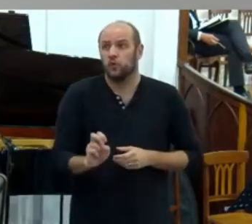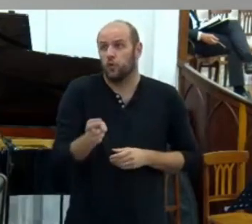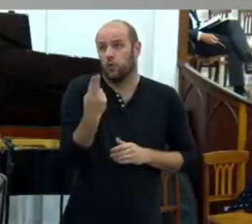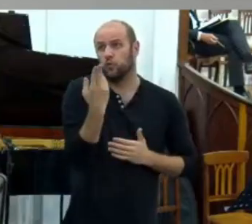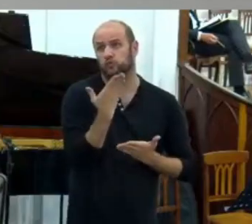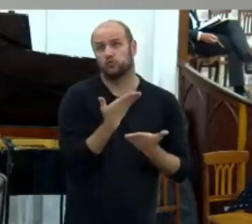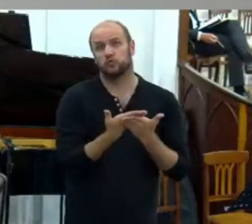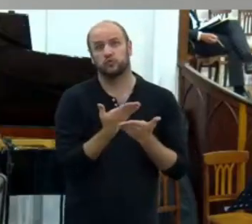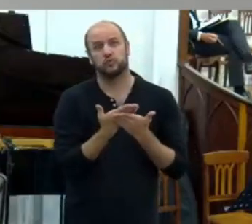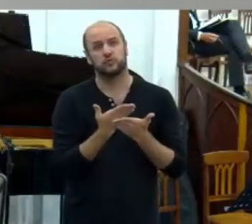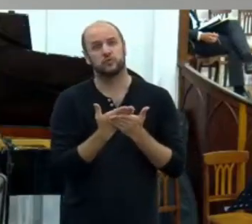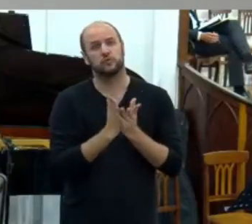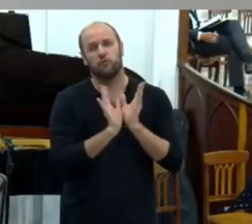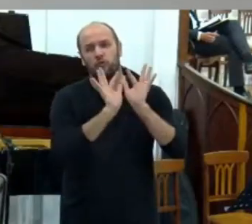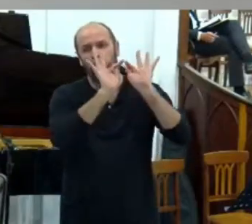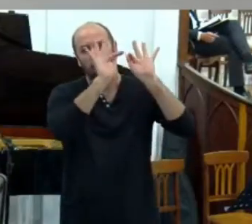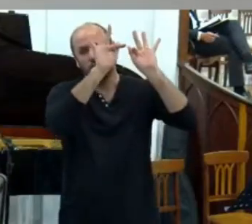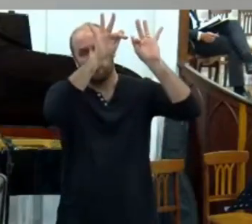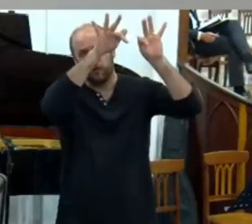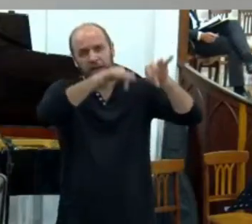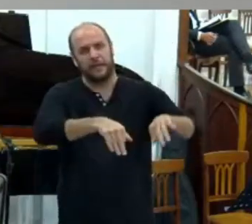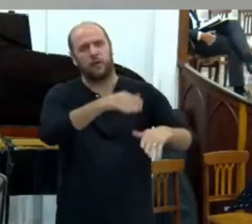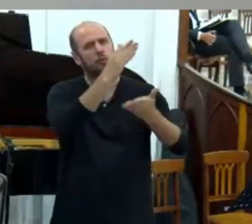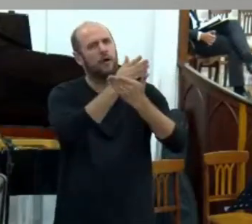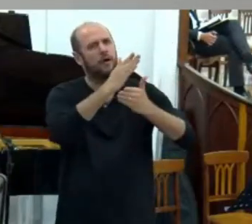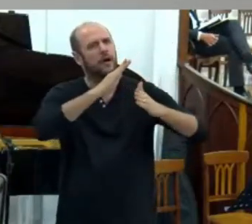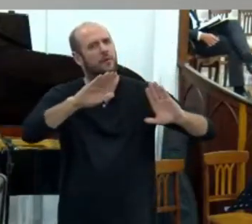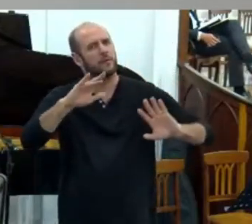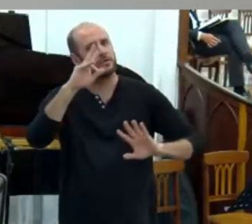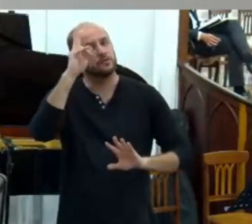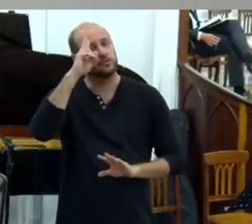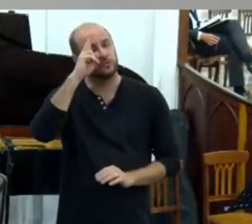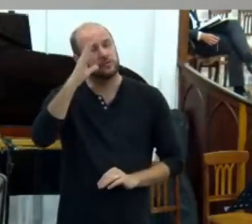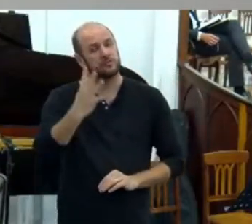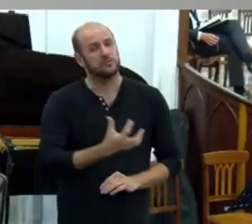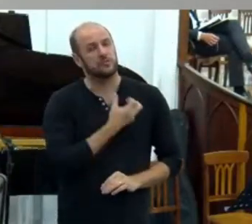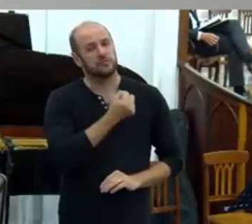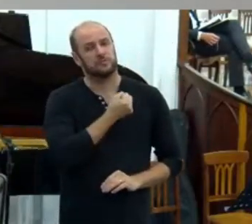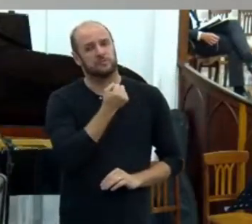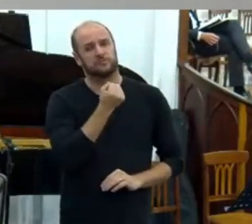estudo a respeito da consumação final da história da redenção.